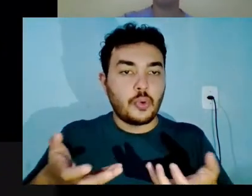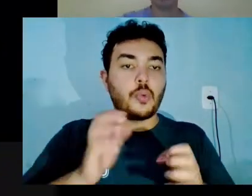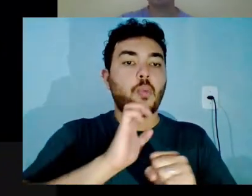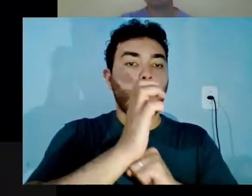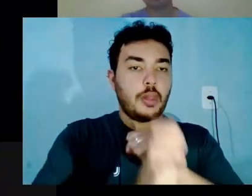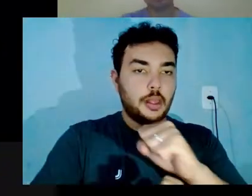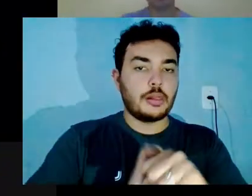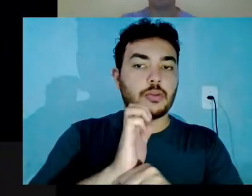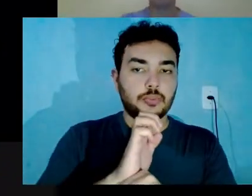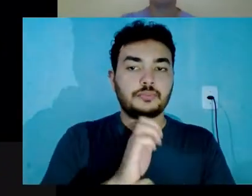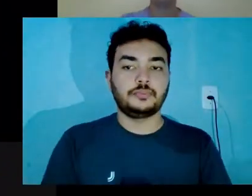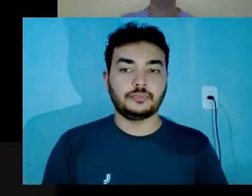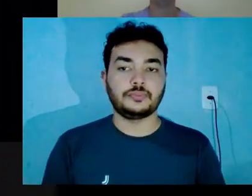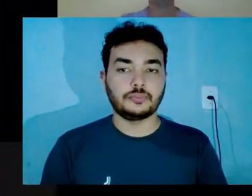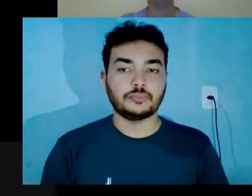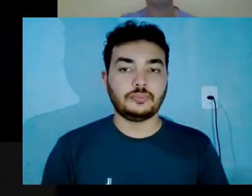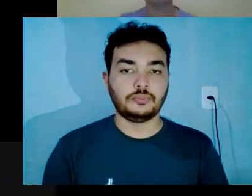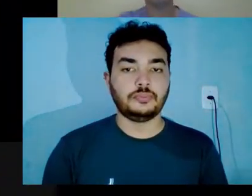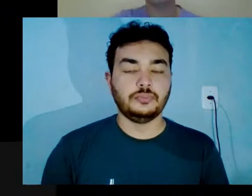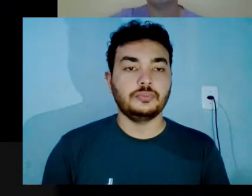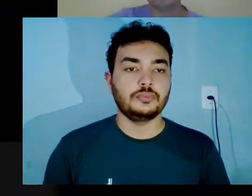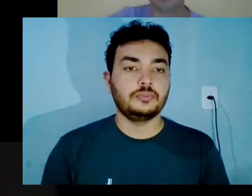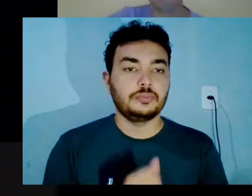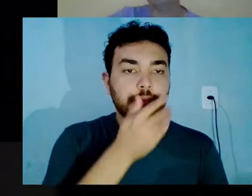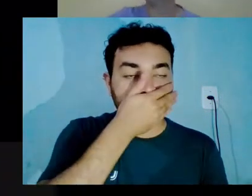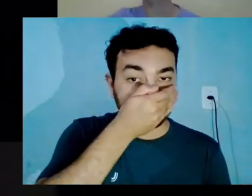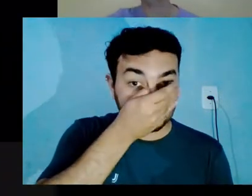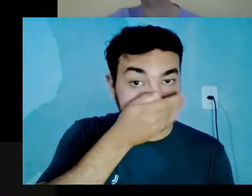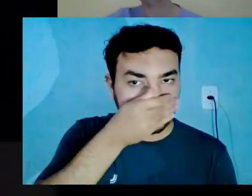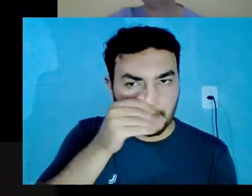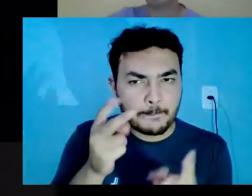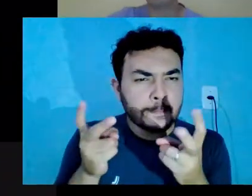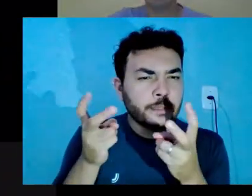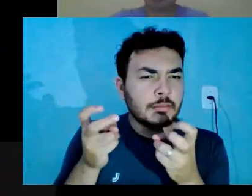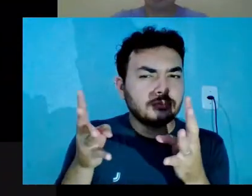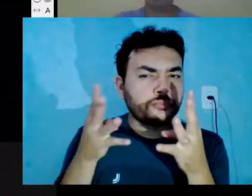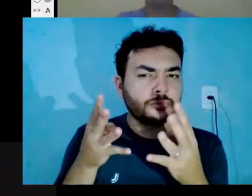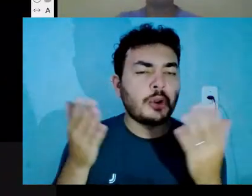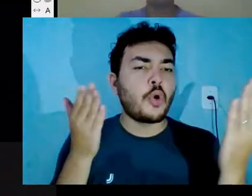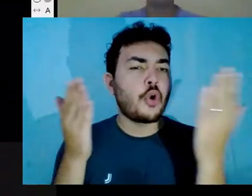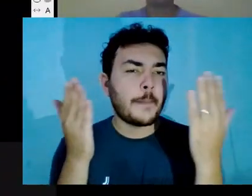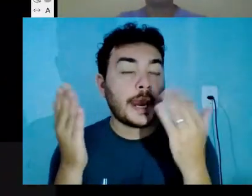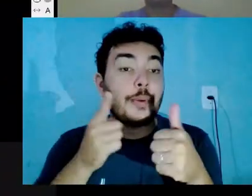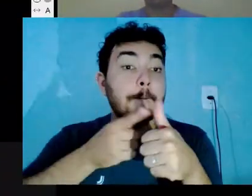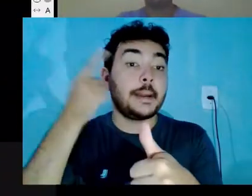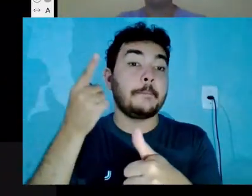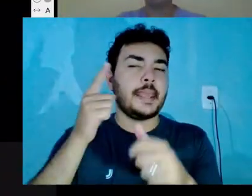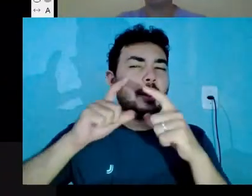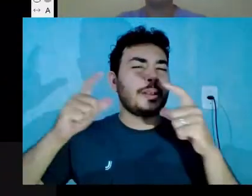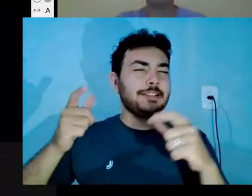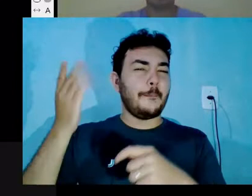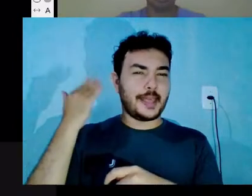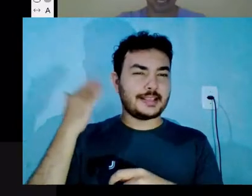em um átomo ou no outro átomo. Então, ó, observem bem, vamos comparar essa aqui com a primeira equação que eles propuseram.